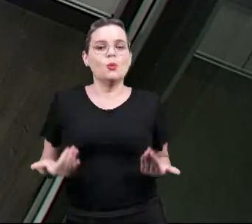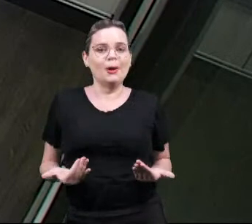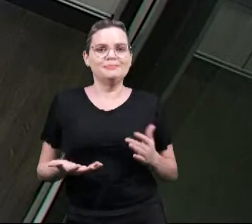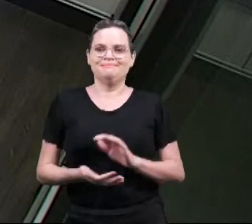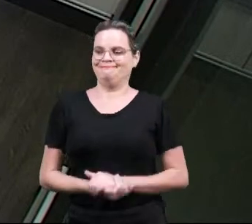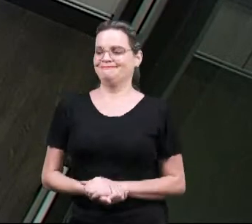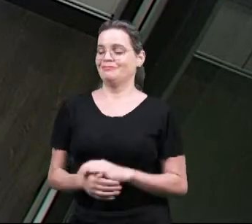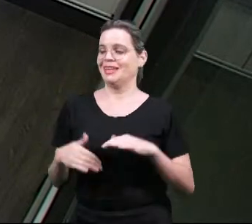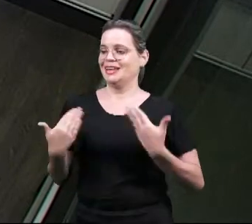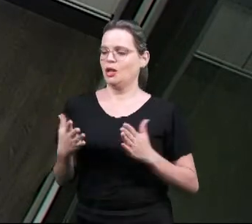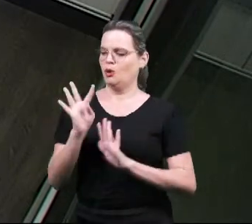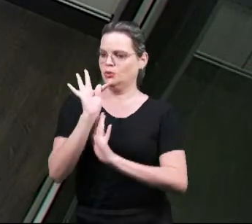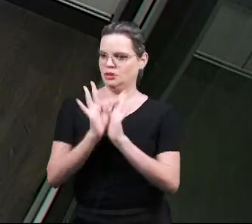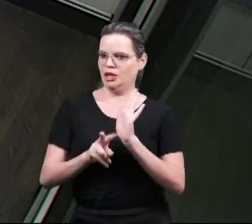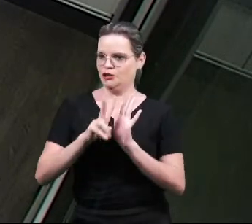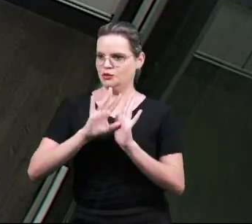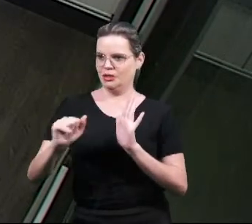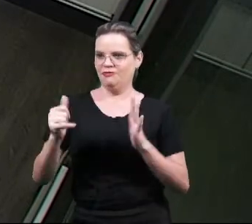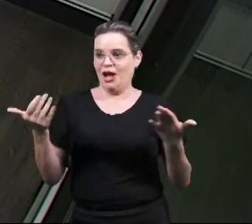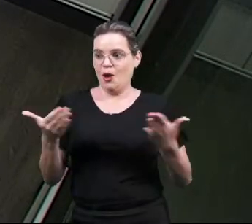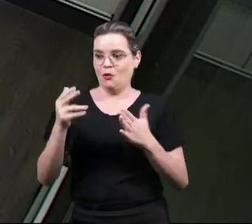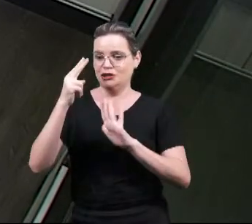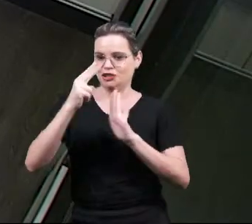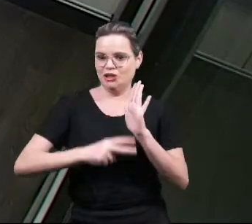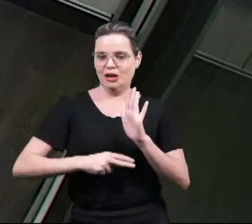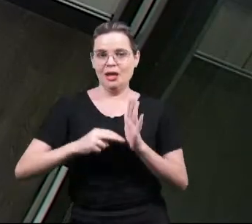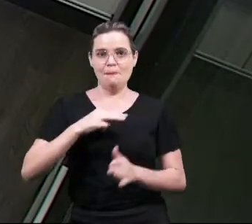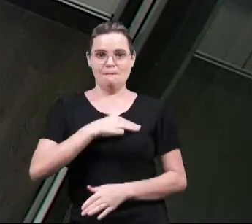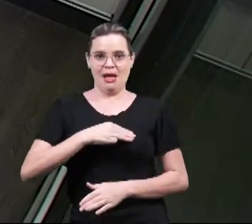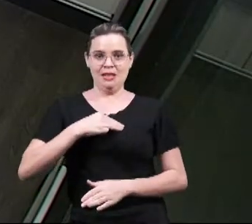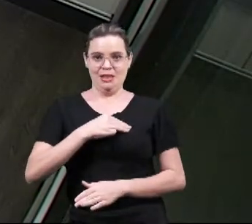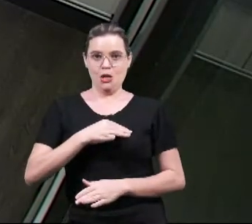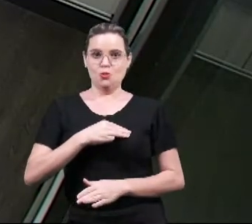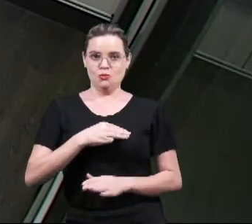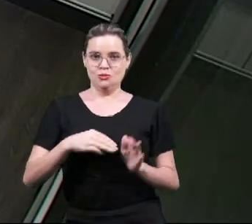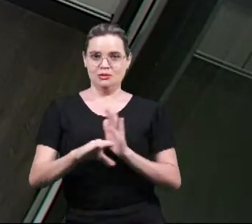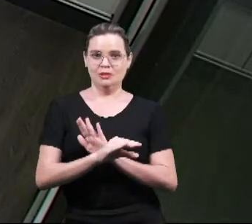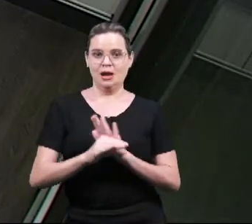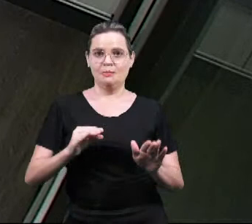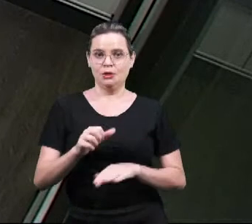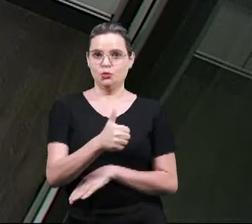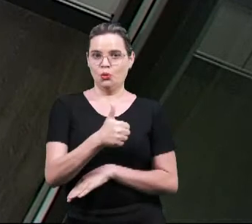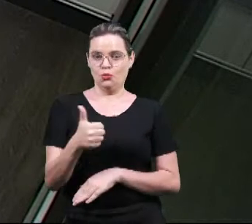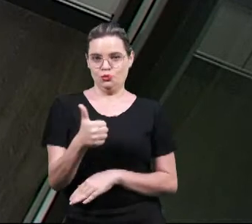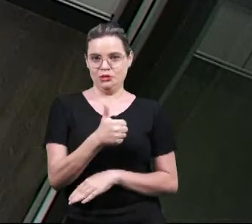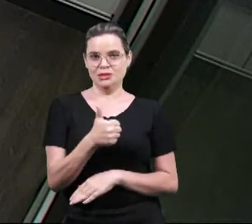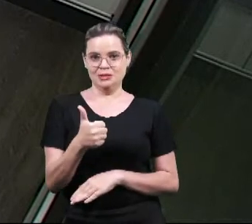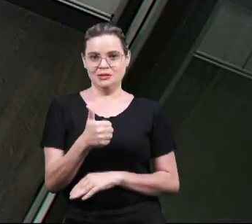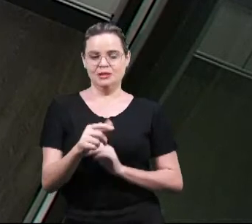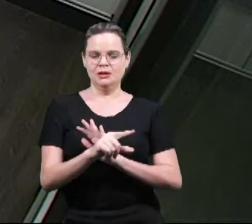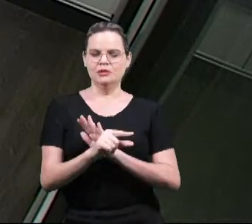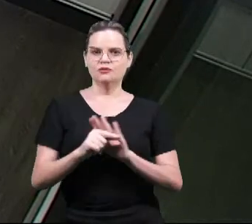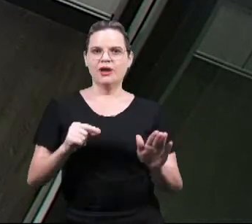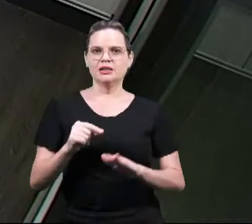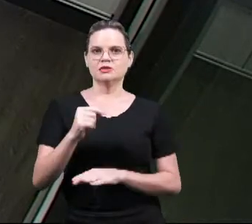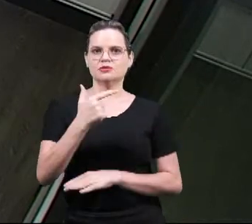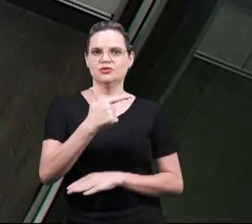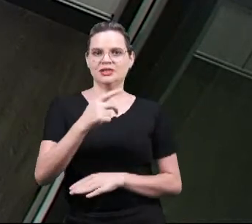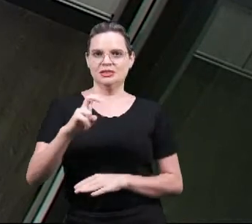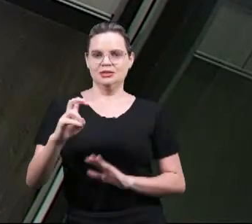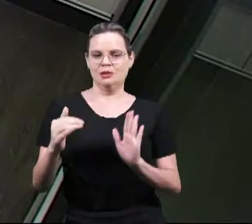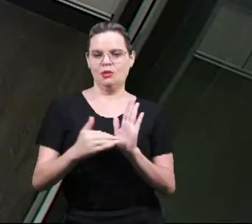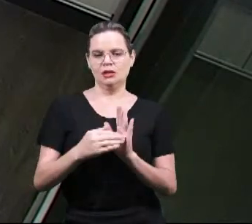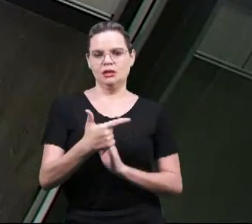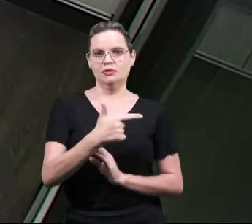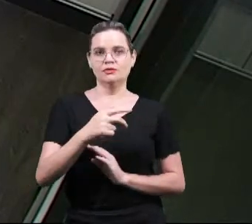nosso texto, o texto que vamos meditar essa noite é Mateus, o Evangelho de Mateus, capítulo 11, versos 25 a